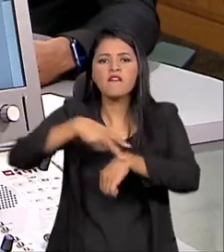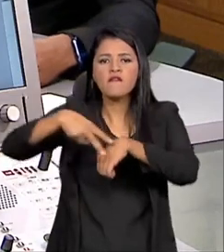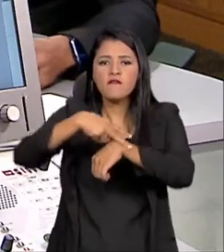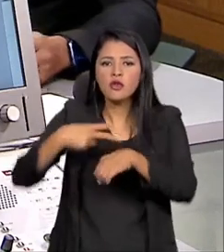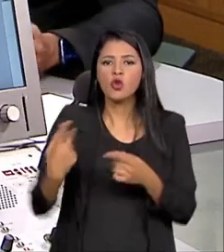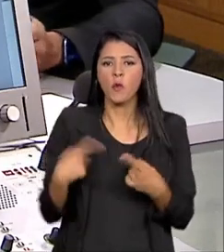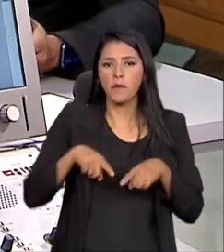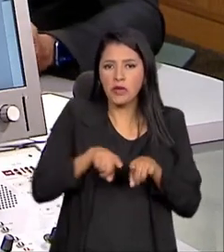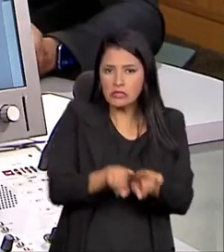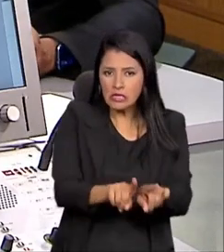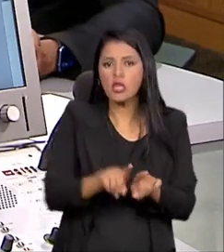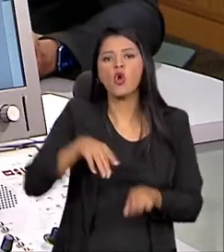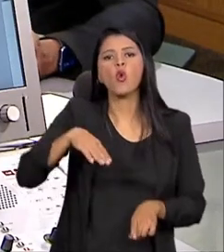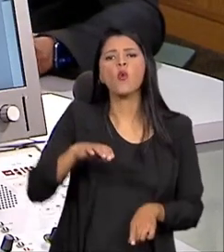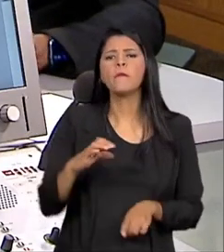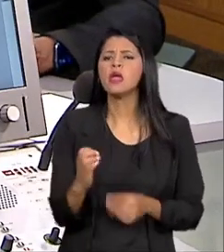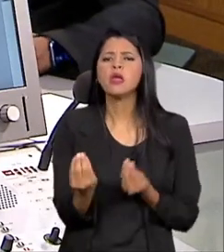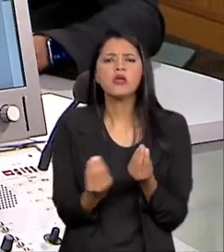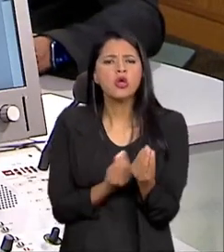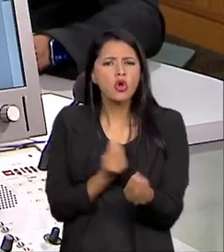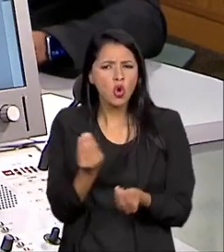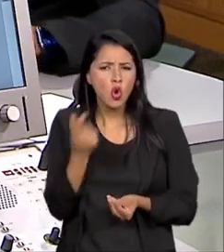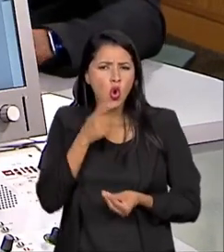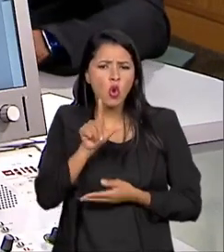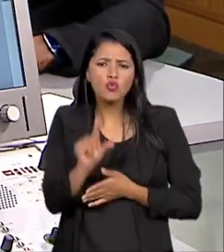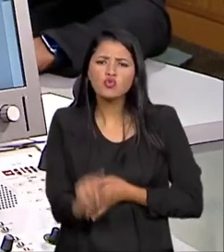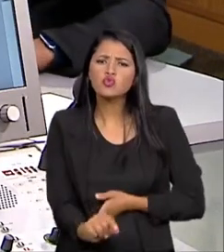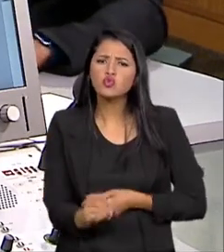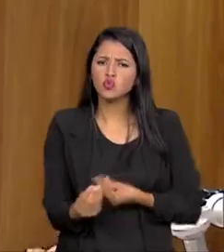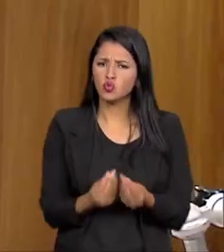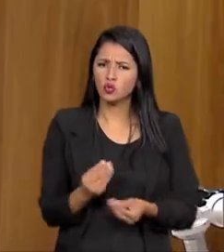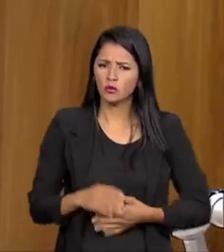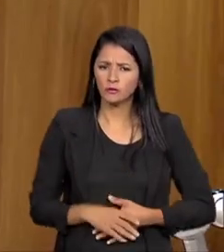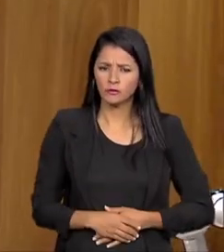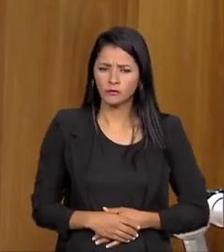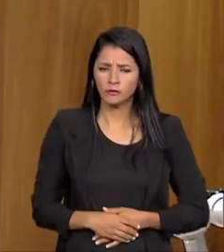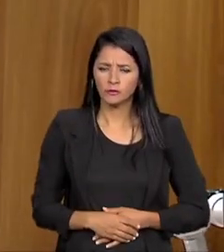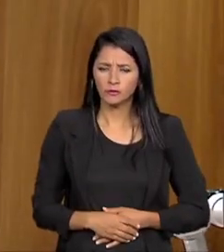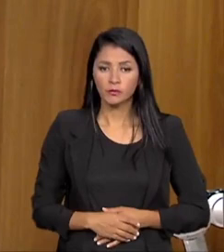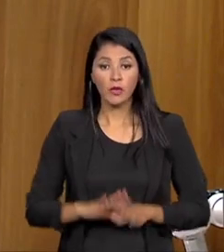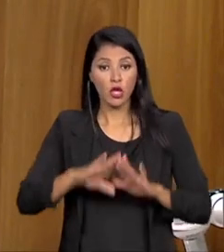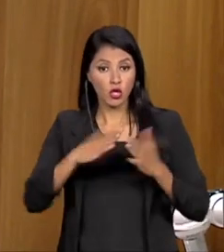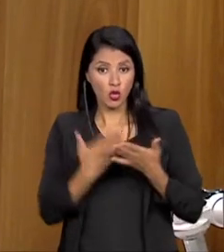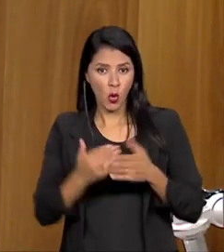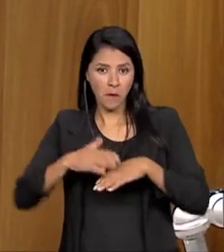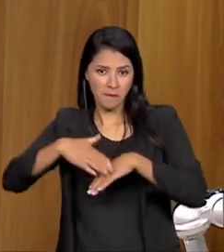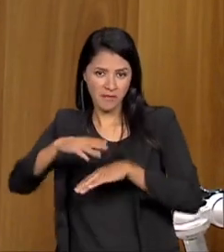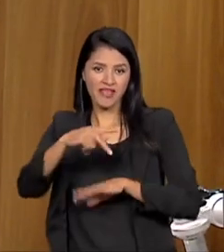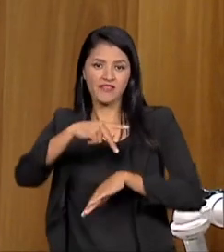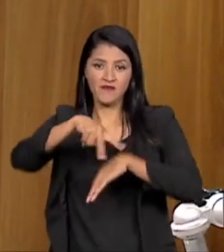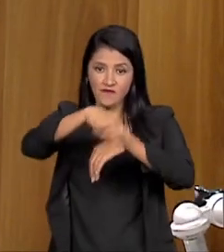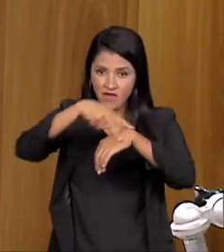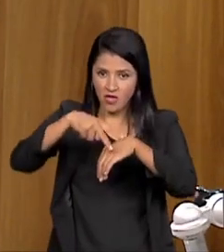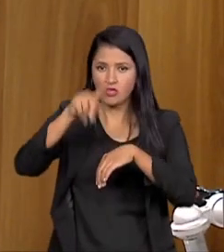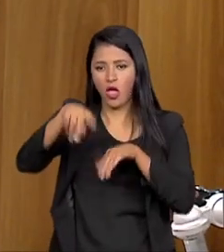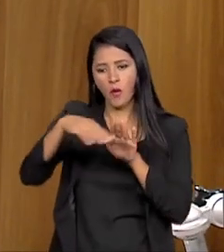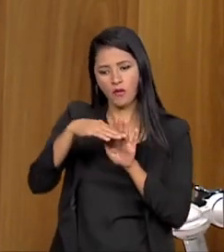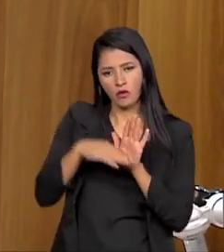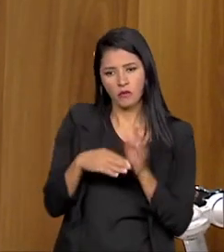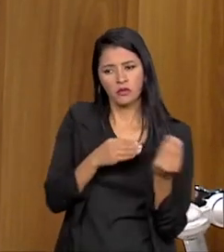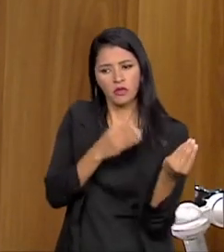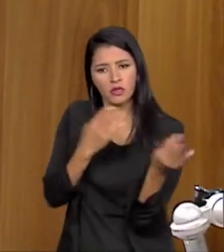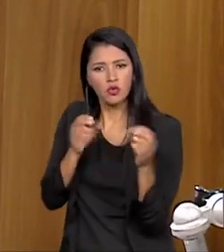Ministério da Educação como é que isso também ajuda a reduzir as emissões como é que funciona escolas mais verdes é um programa para trazer educação